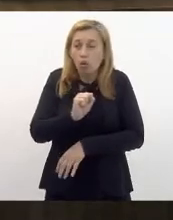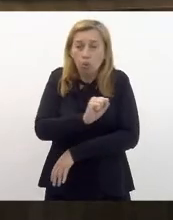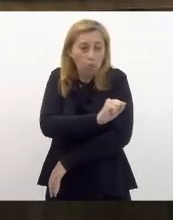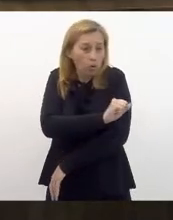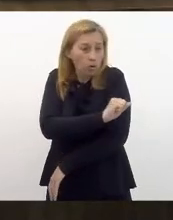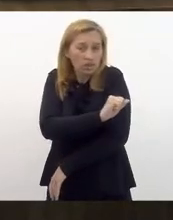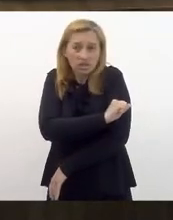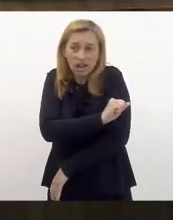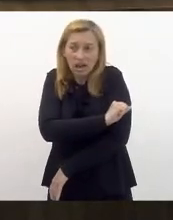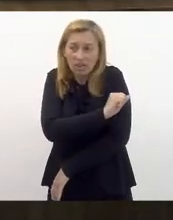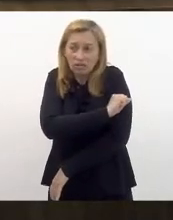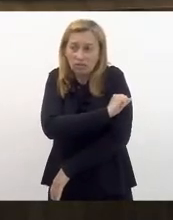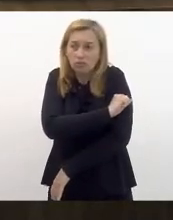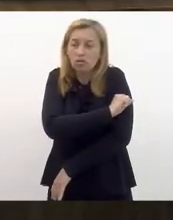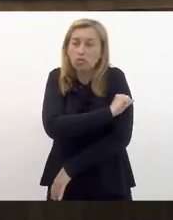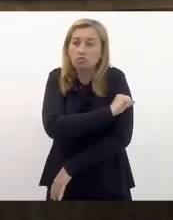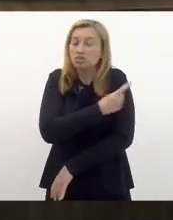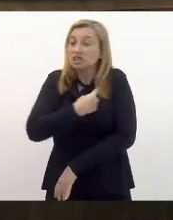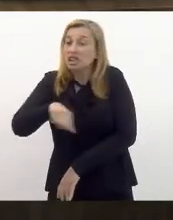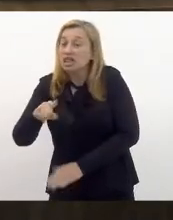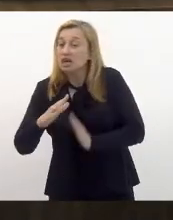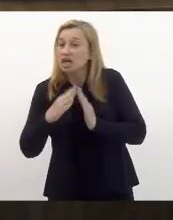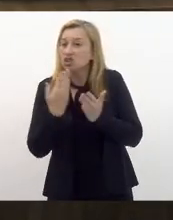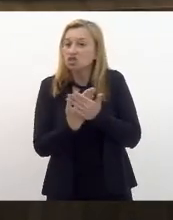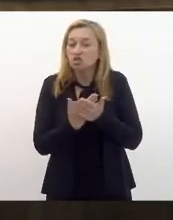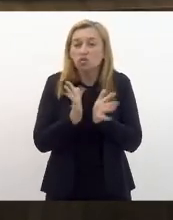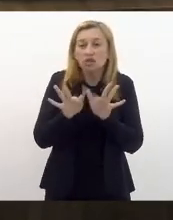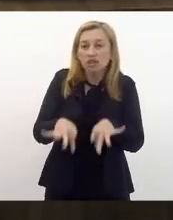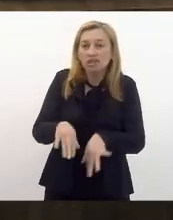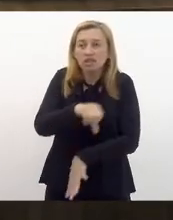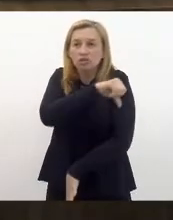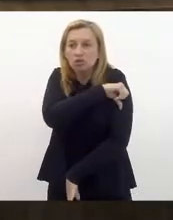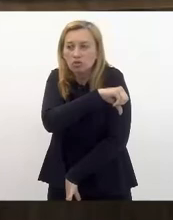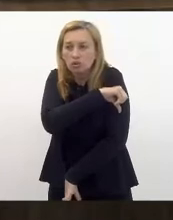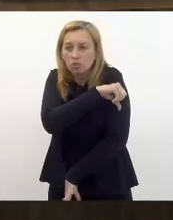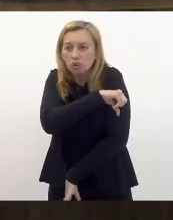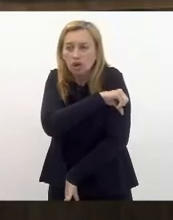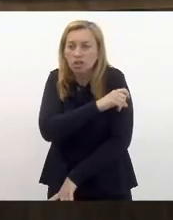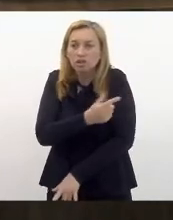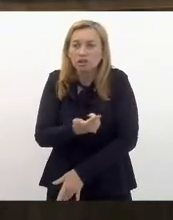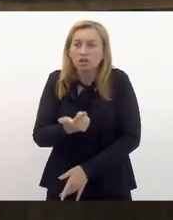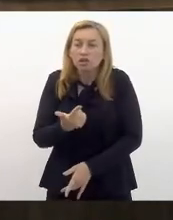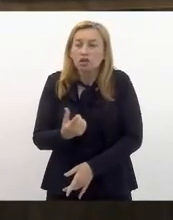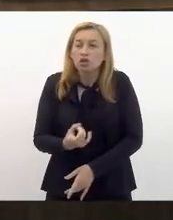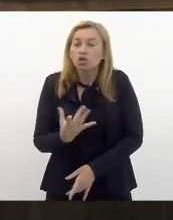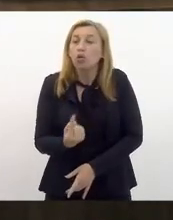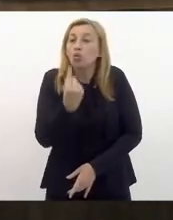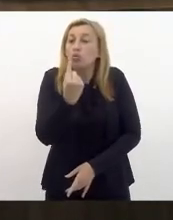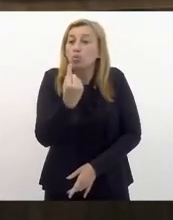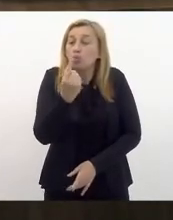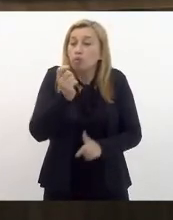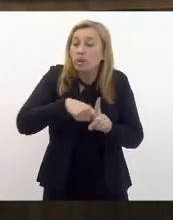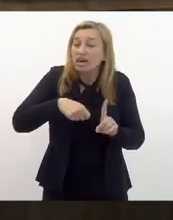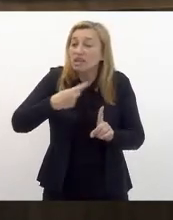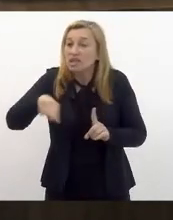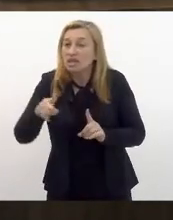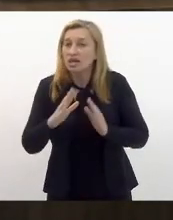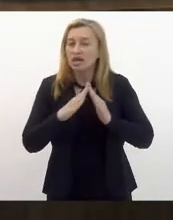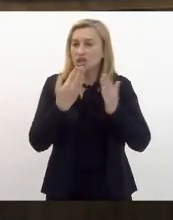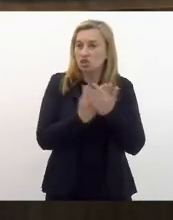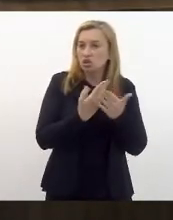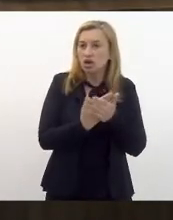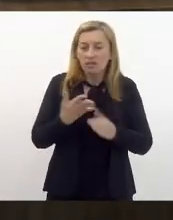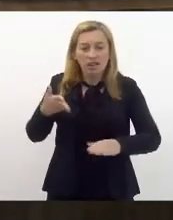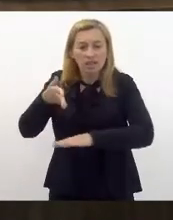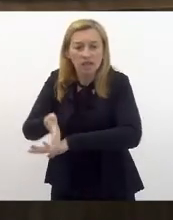ano sem frequentar a escola estão concluindo agora o nono ano frequentando a escola sua durante um mês aí esse aluno